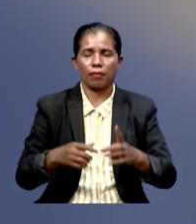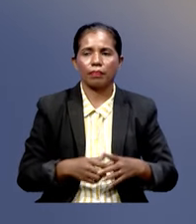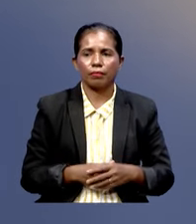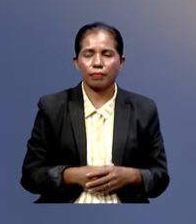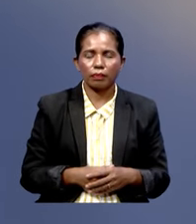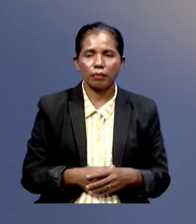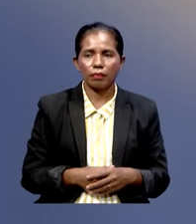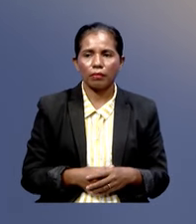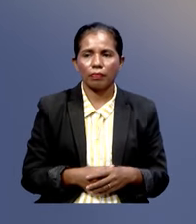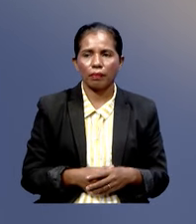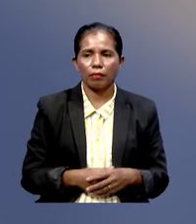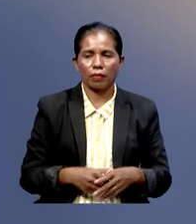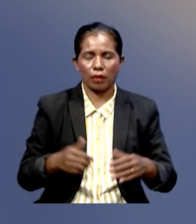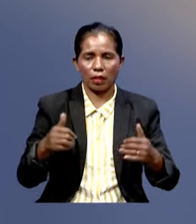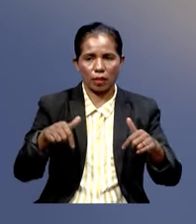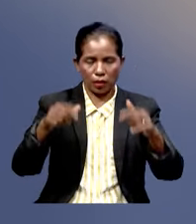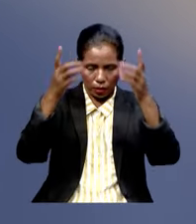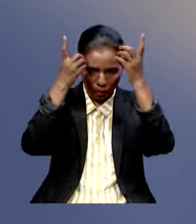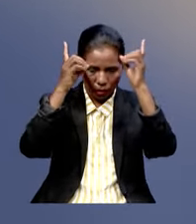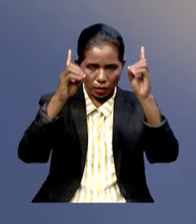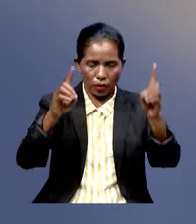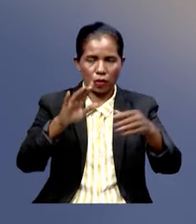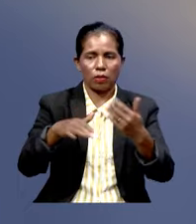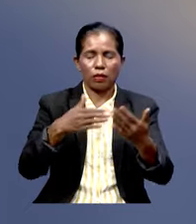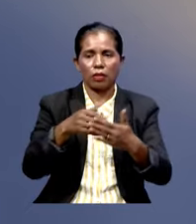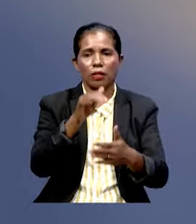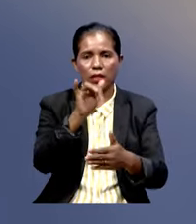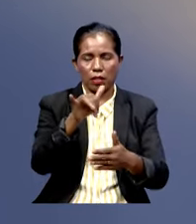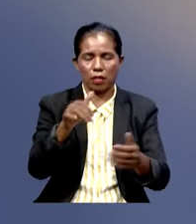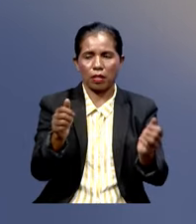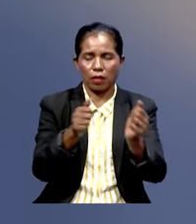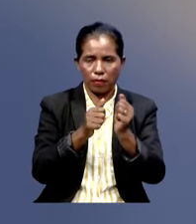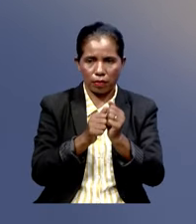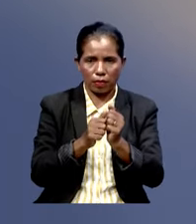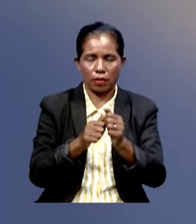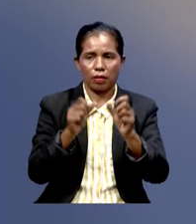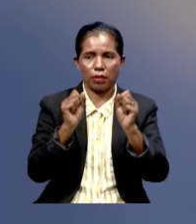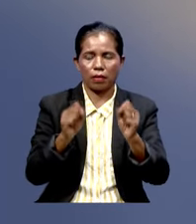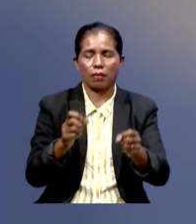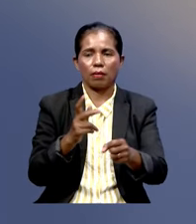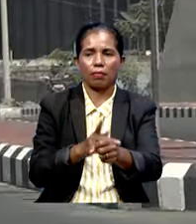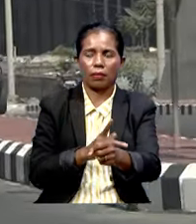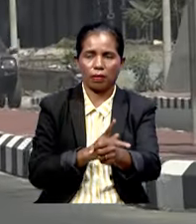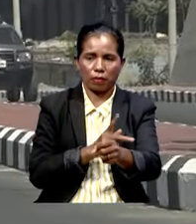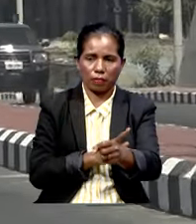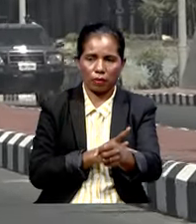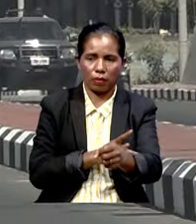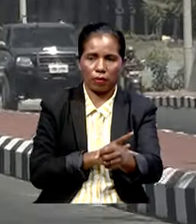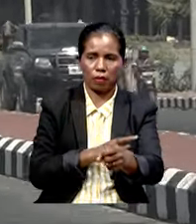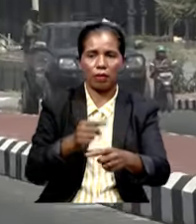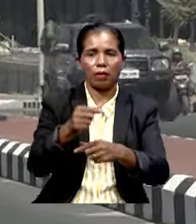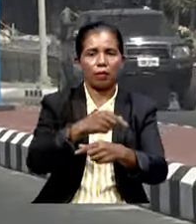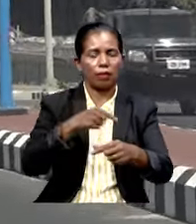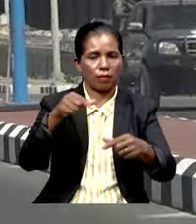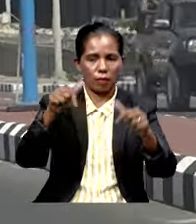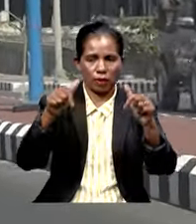Iha decisão ainda né, parte tudo concorda malu, a Tubele promove energia renovável.